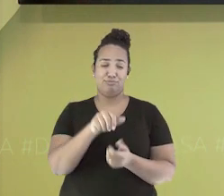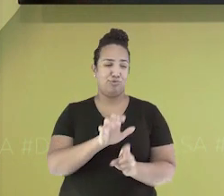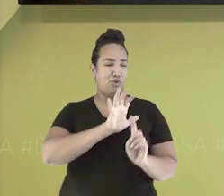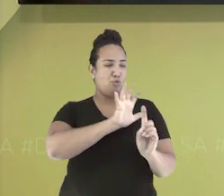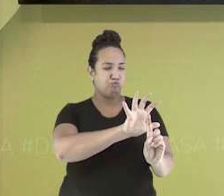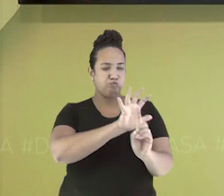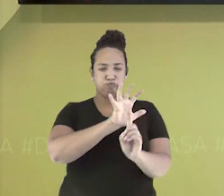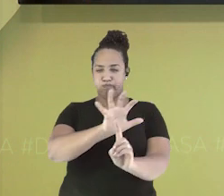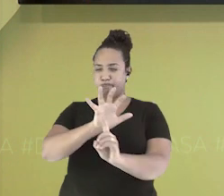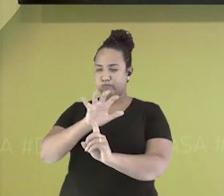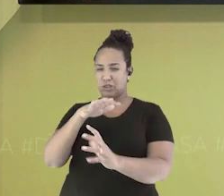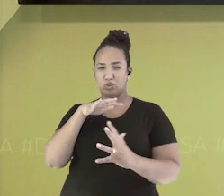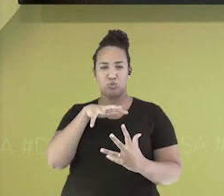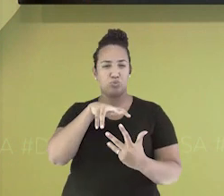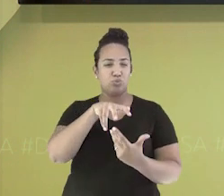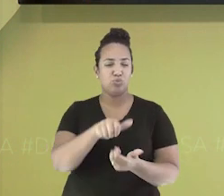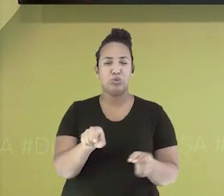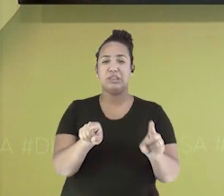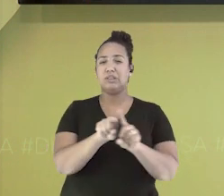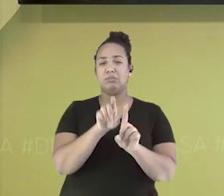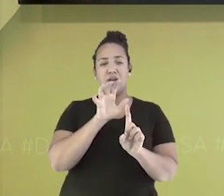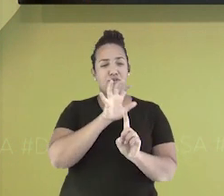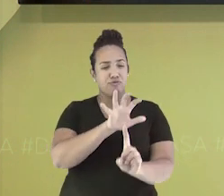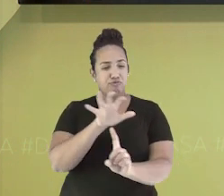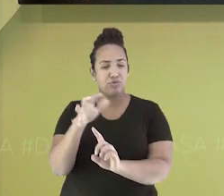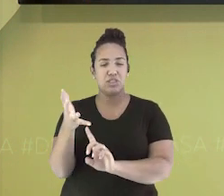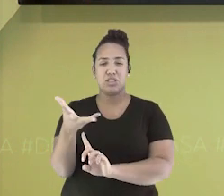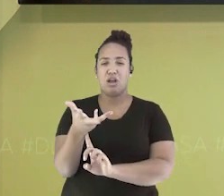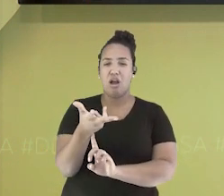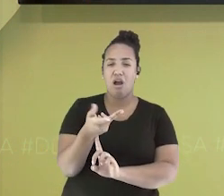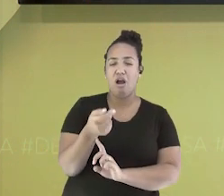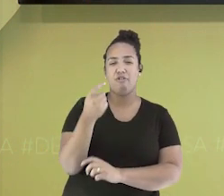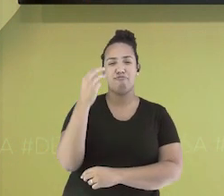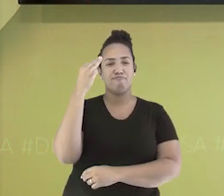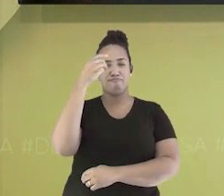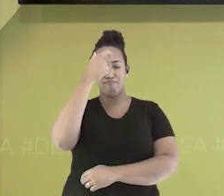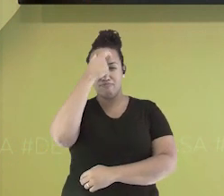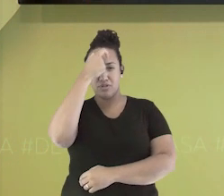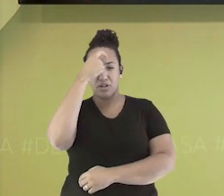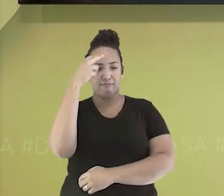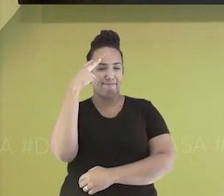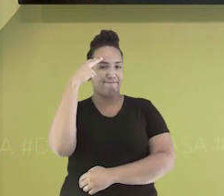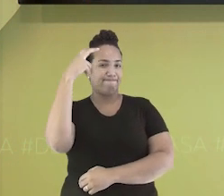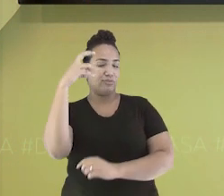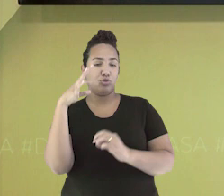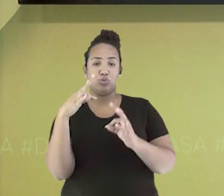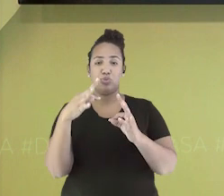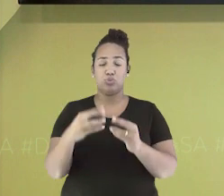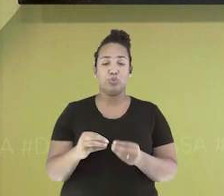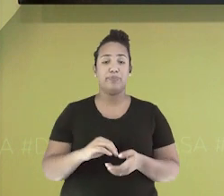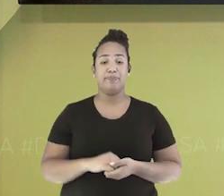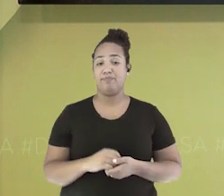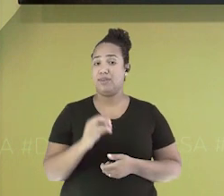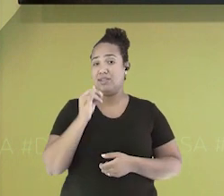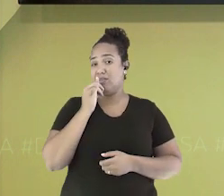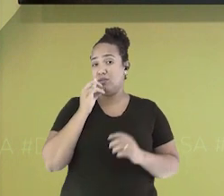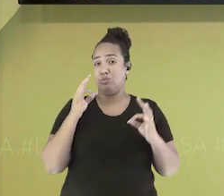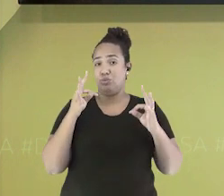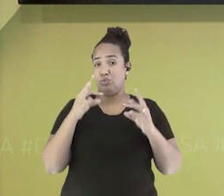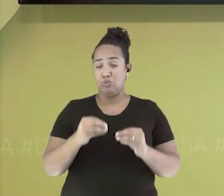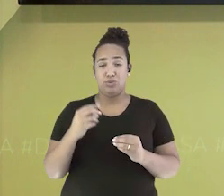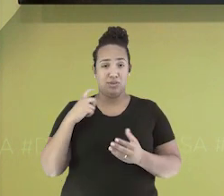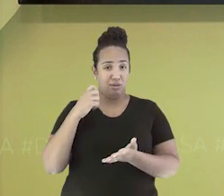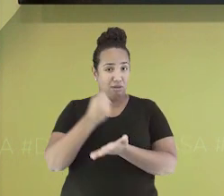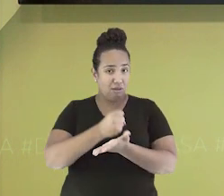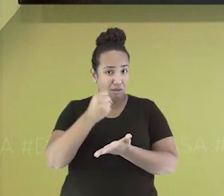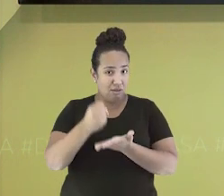e influenciando diretamente na produção artística e intelectual da época. Consequentemente, quase tudo que temos de registros de obra de arte